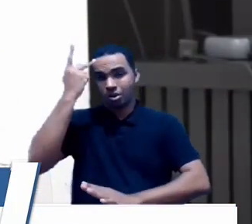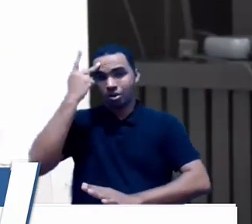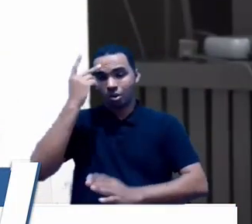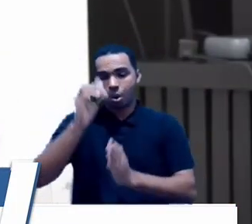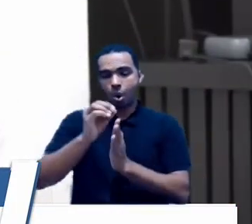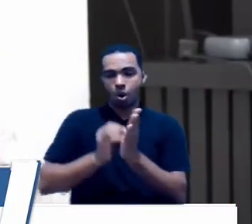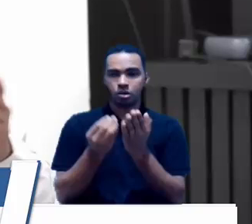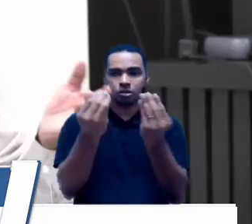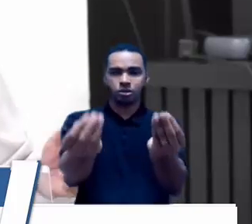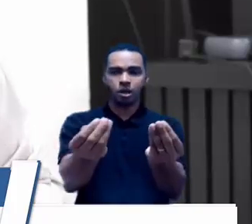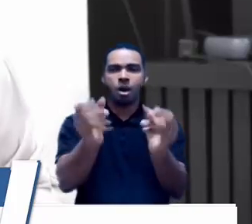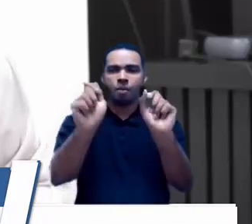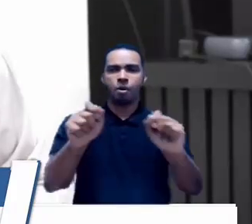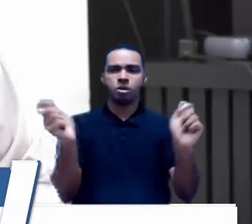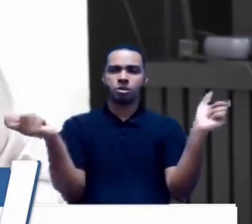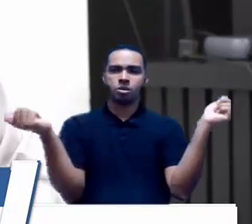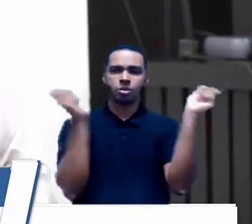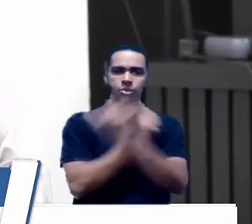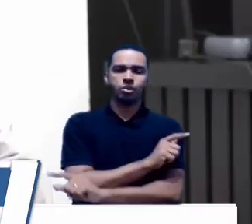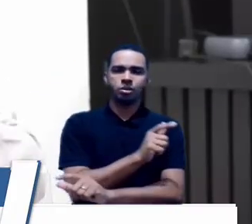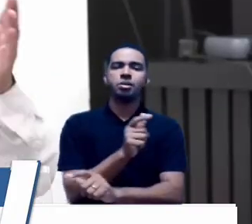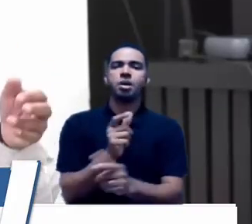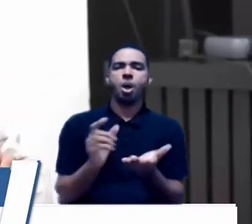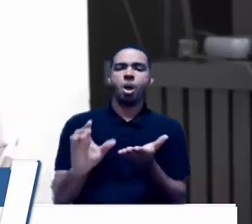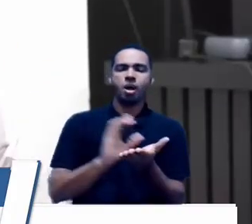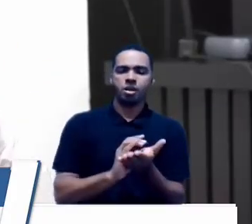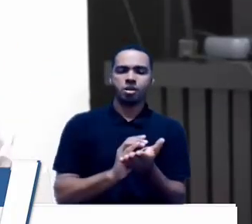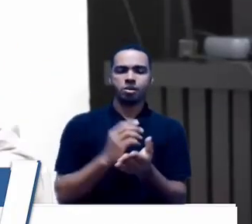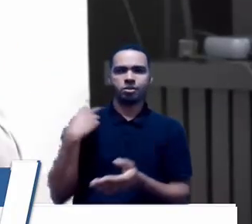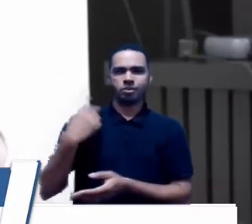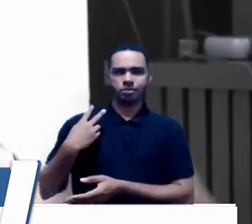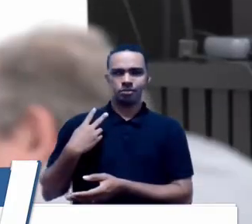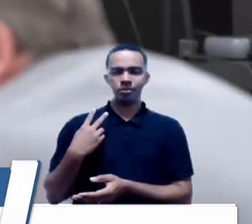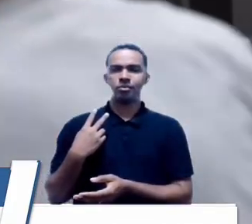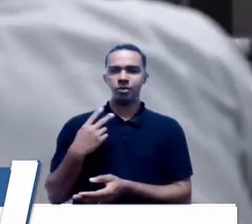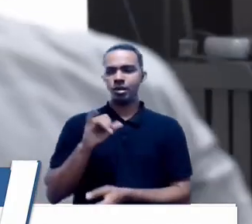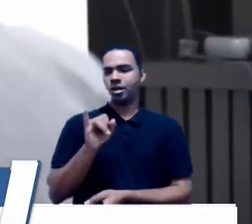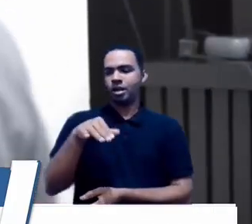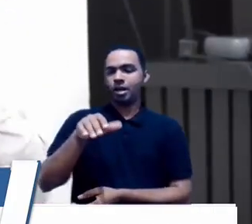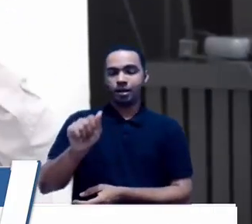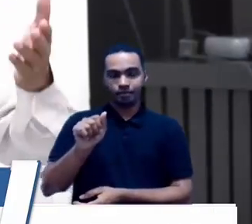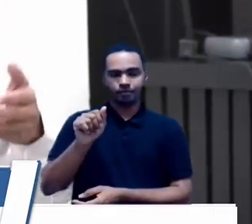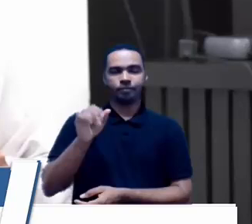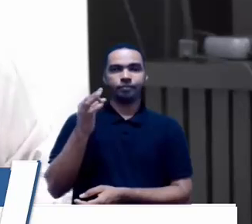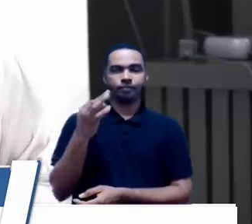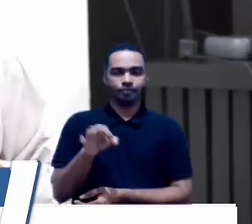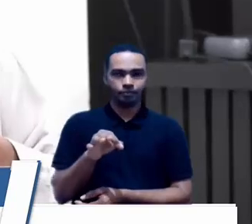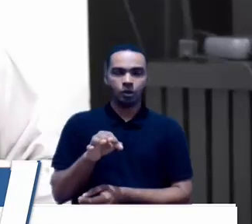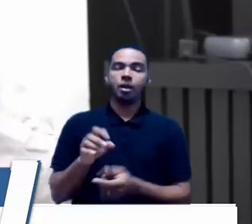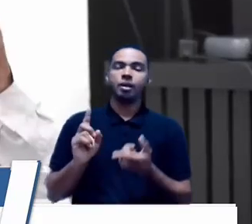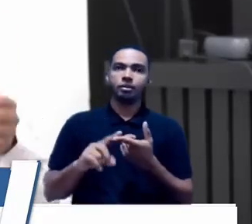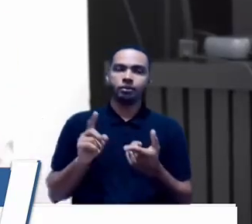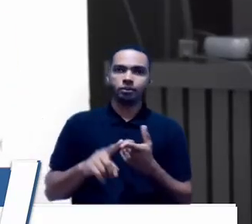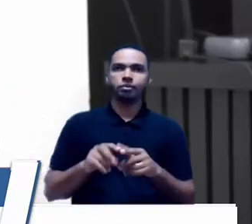conseguir as emendas parlamentares para o IMA, né, para o Hospital da Caridade. Então, tantas vezes que a gente veio aqui e